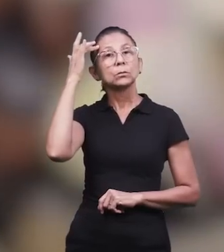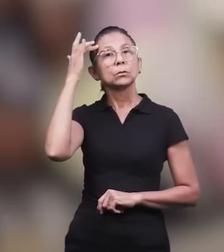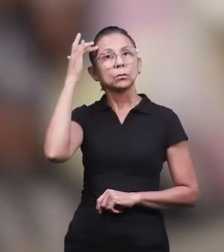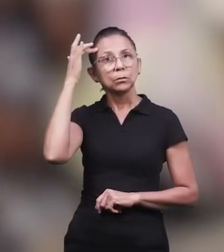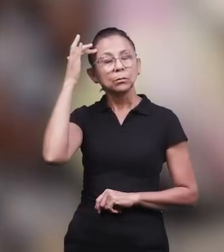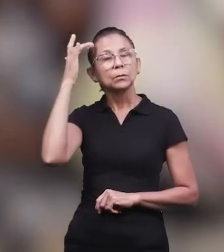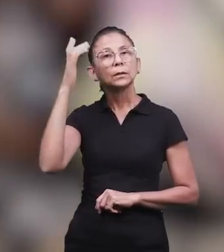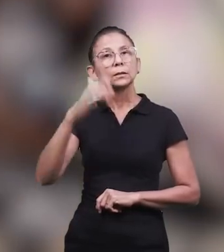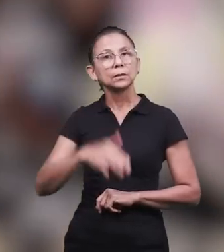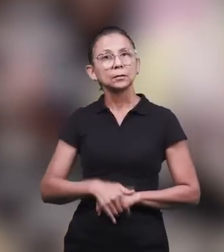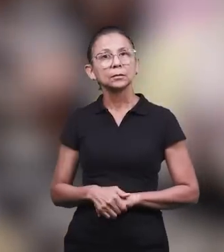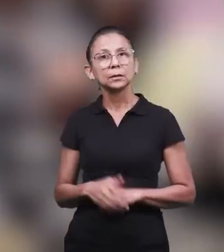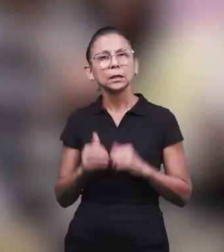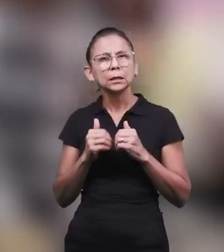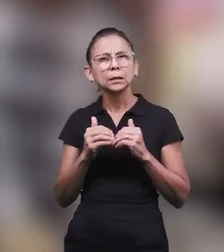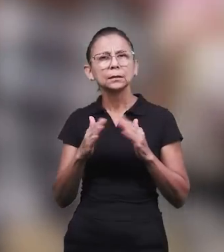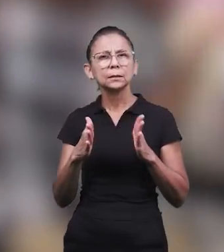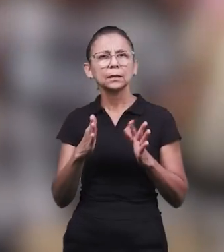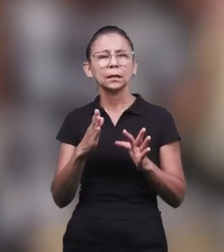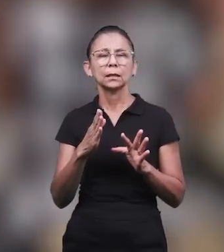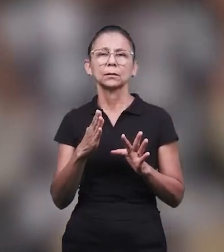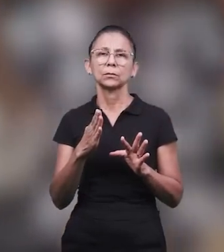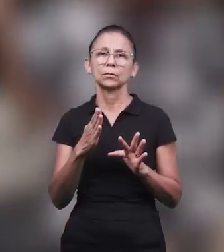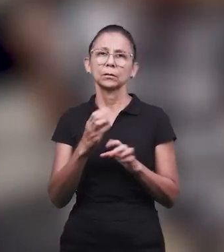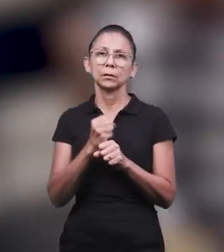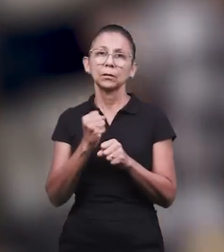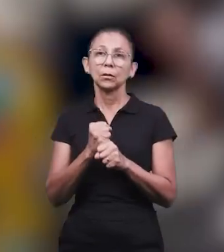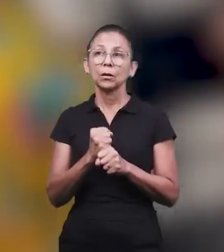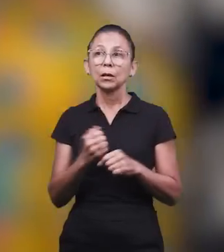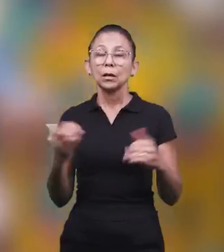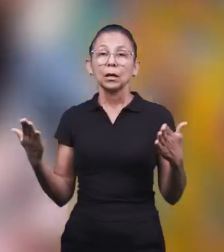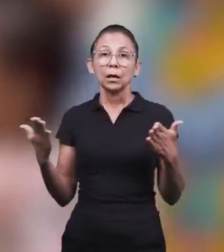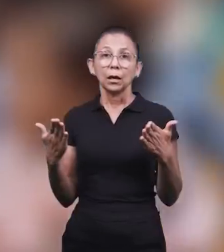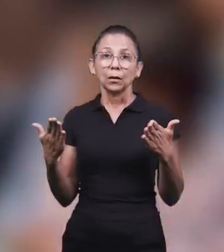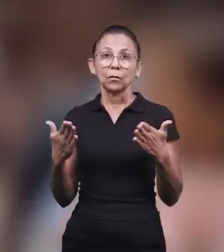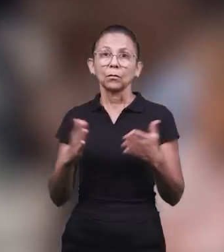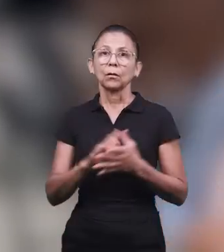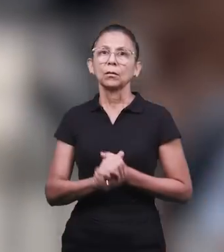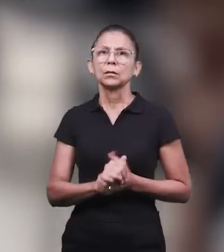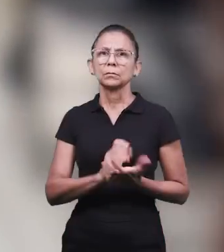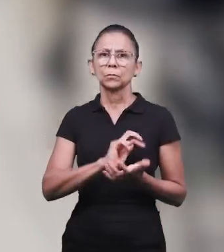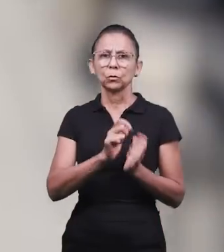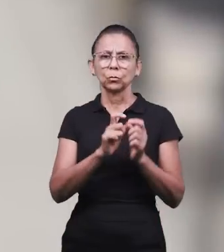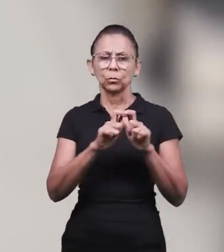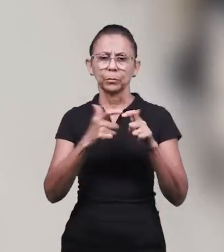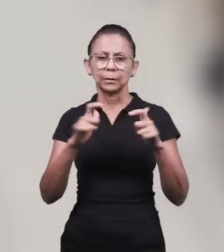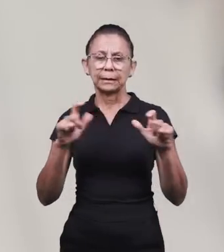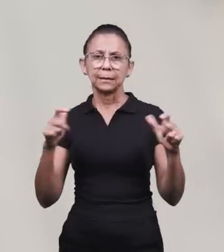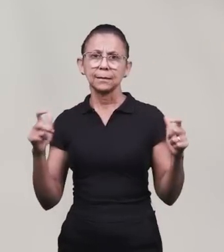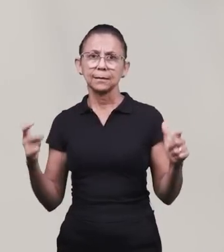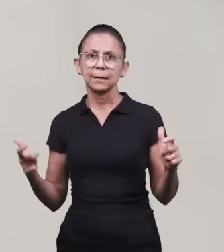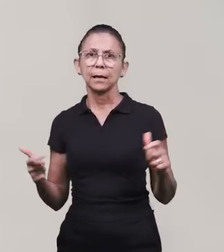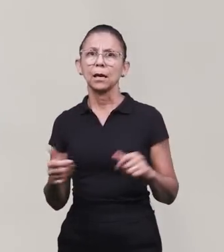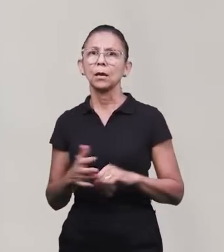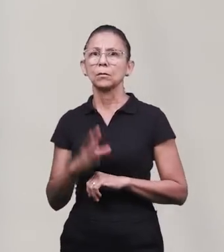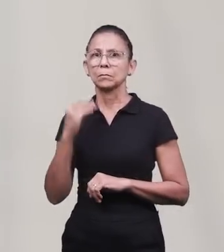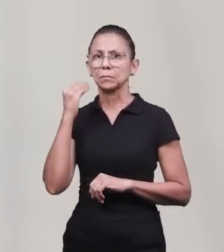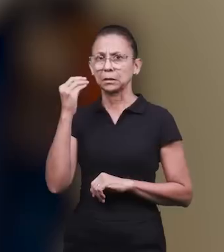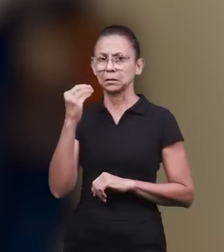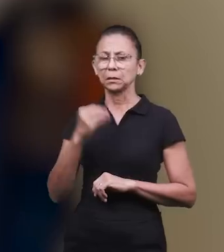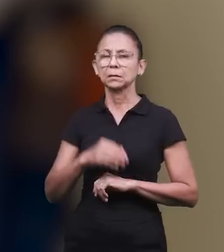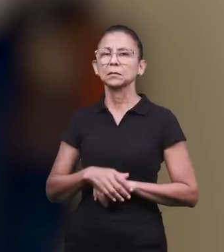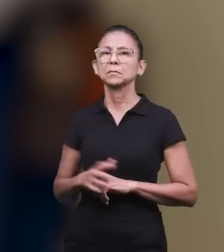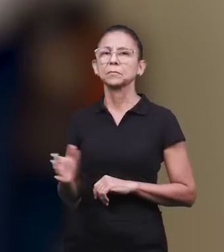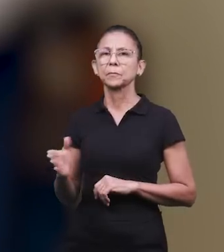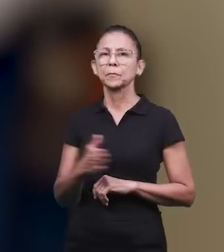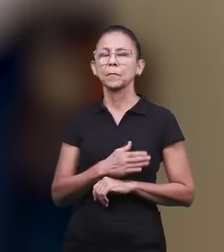36 membros e visitantes glorificaram a Deus no espaço aberto em Fort Myers, fruto de uma grande experiência para os nossos irmãos.